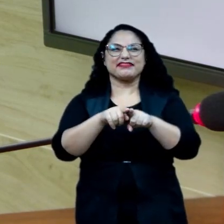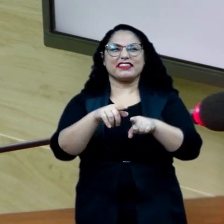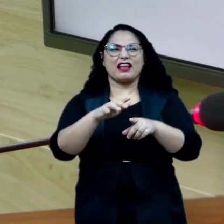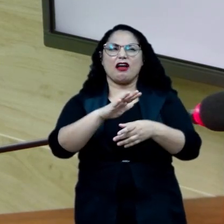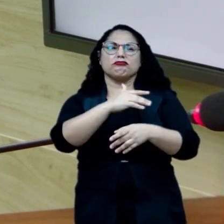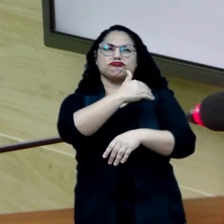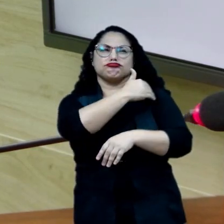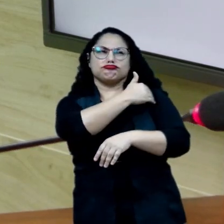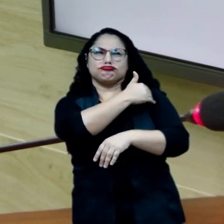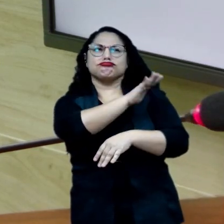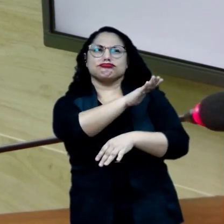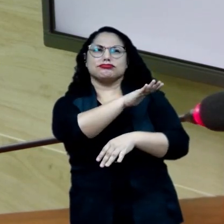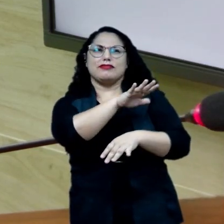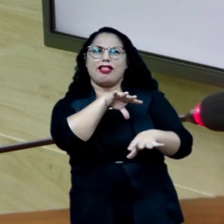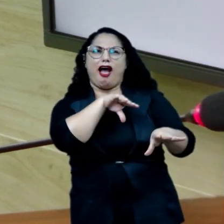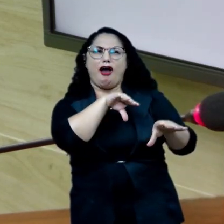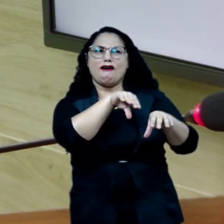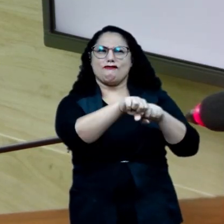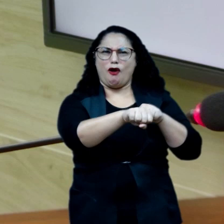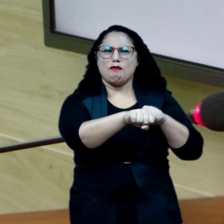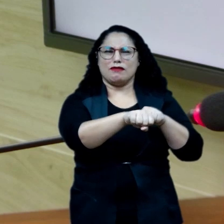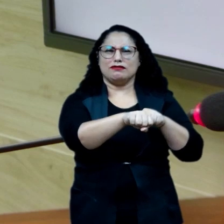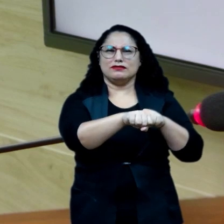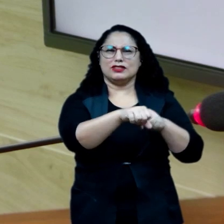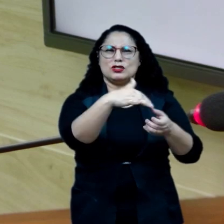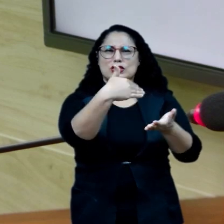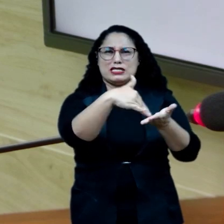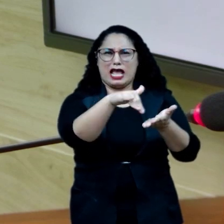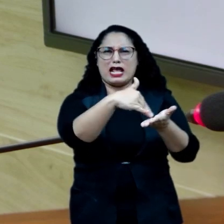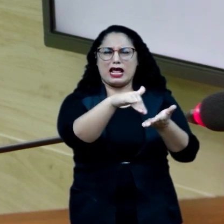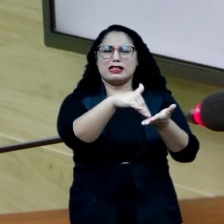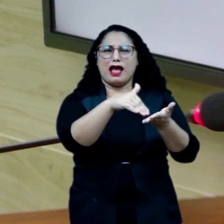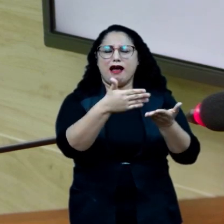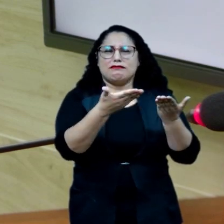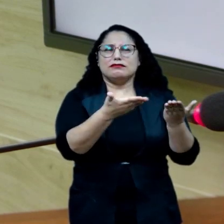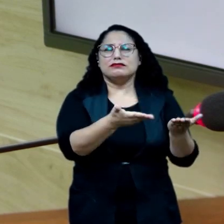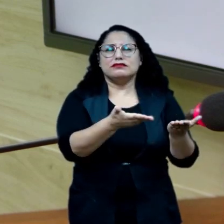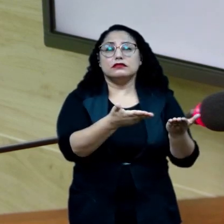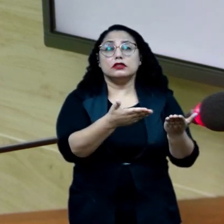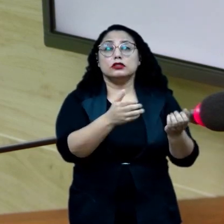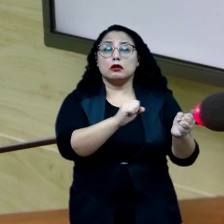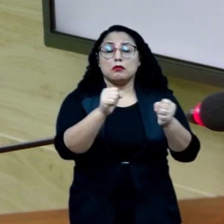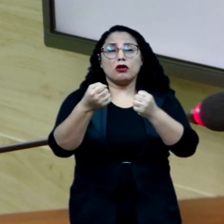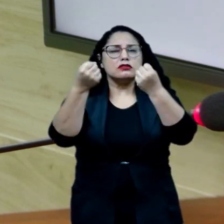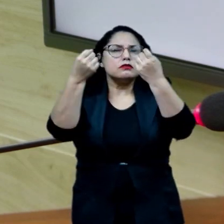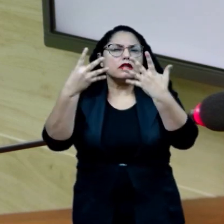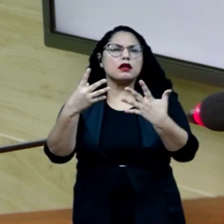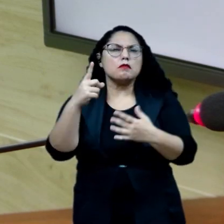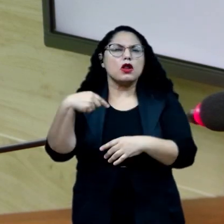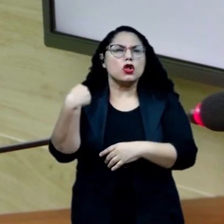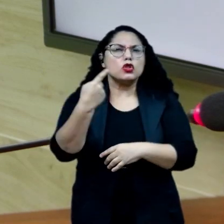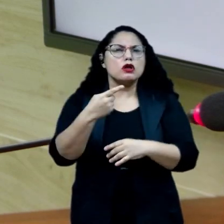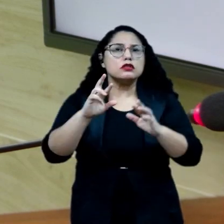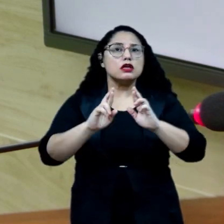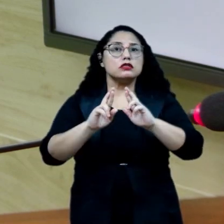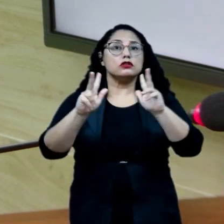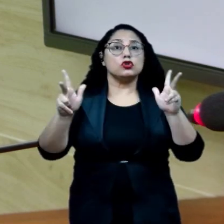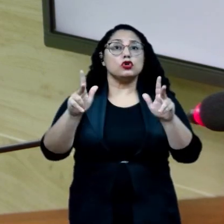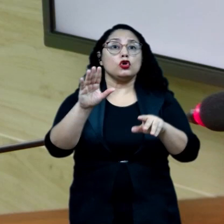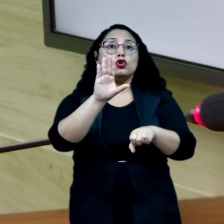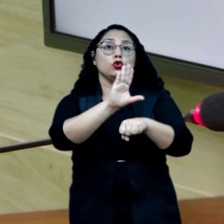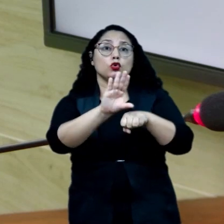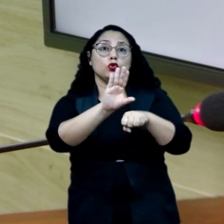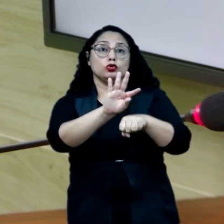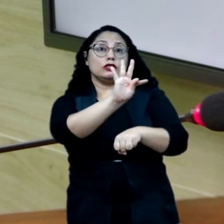um preconceito que tem, né, na formação do secretariado. Se você puder explicar para a gente a diferença do